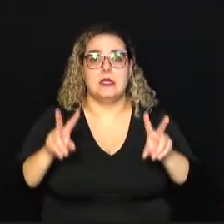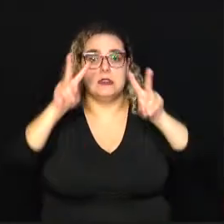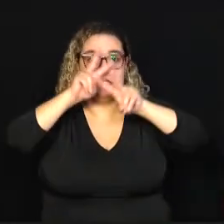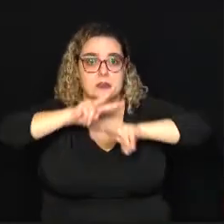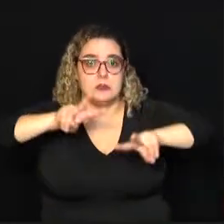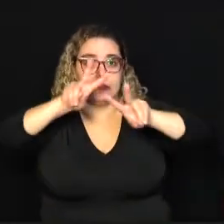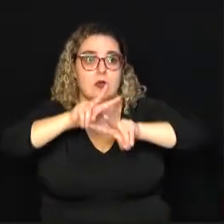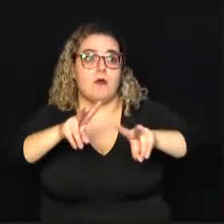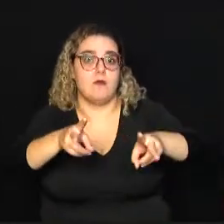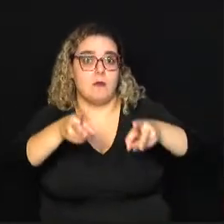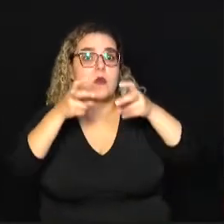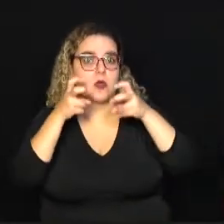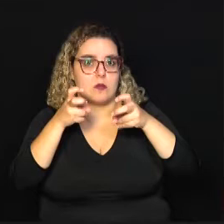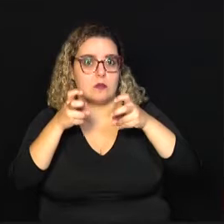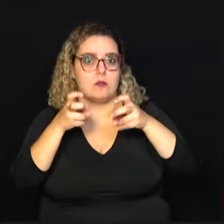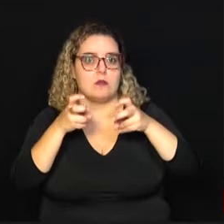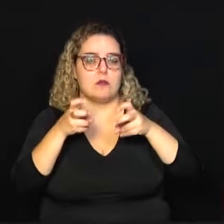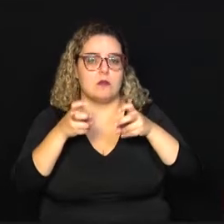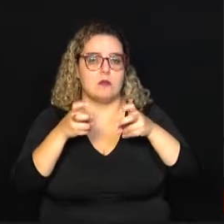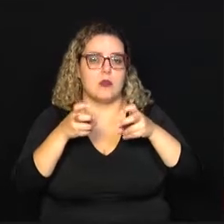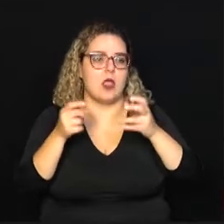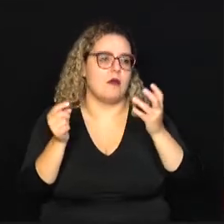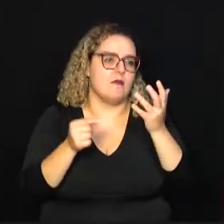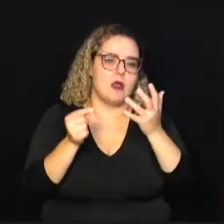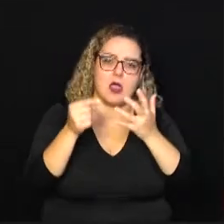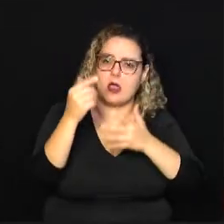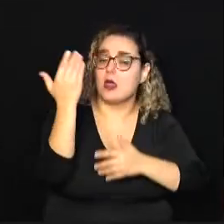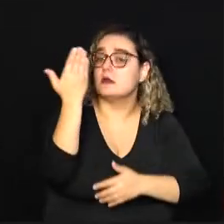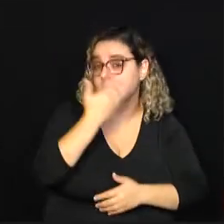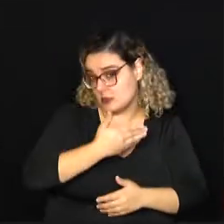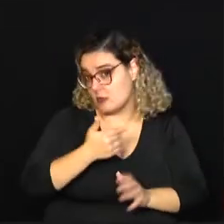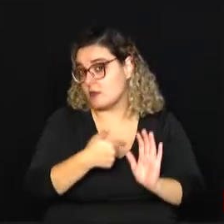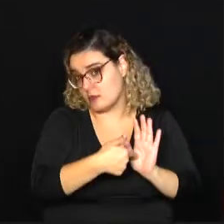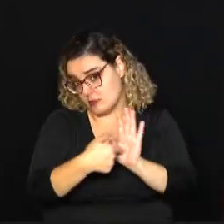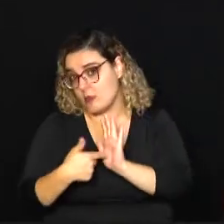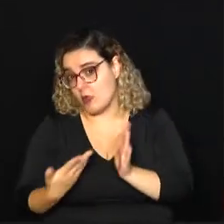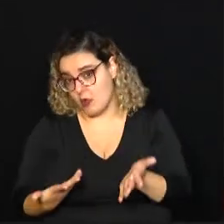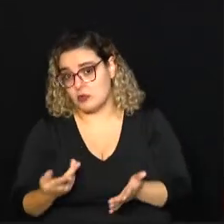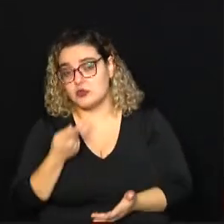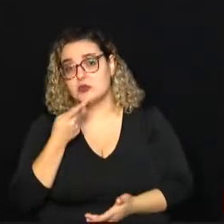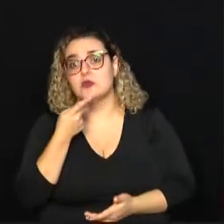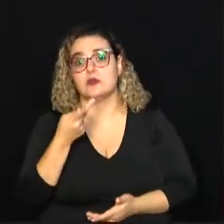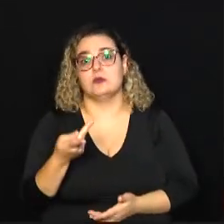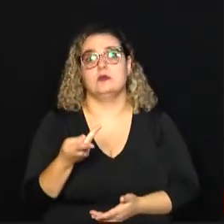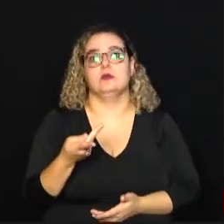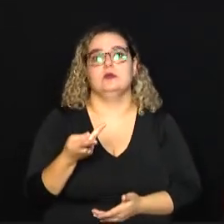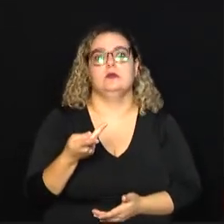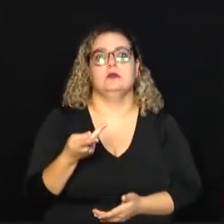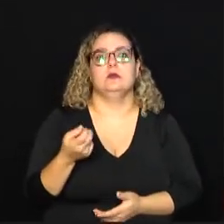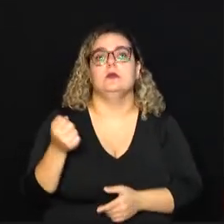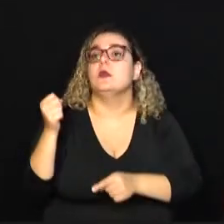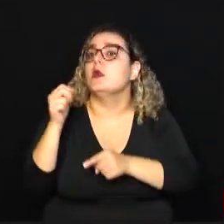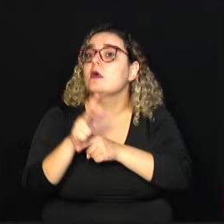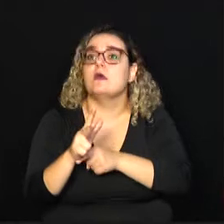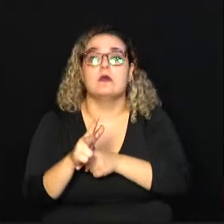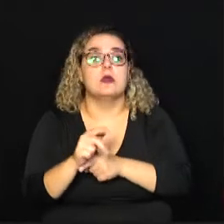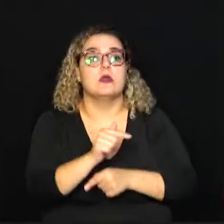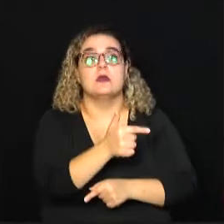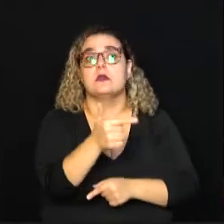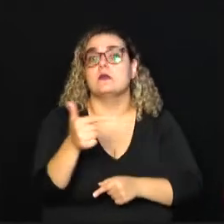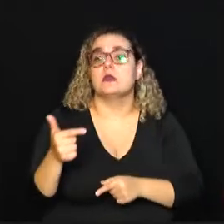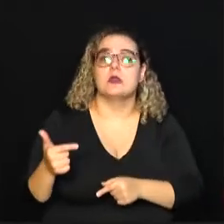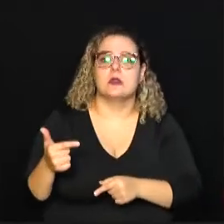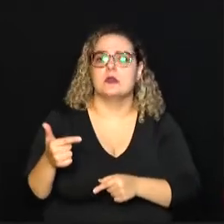evidências que sugerem isso que eu estou falando, né, de que as medidas de contenção desse vírus não iam ser eficazes e que a gente deveria